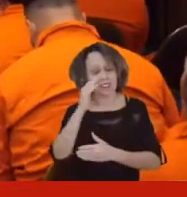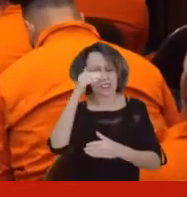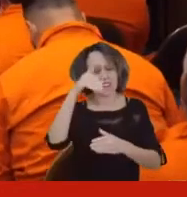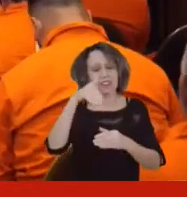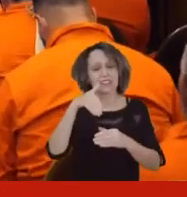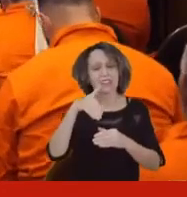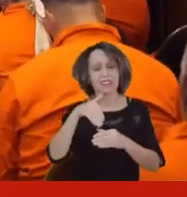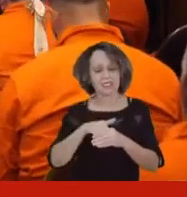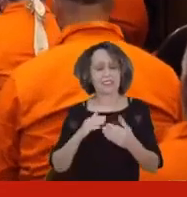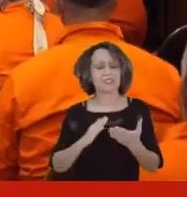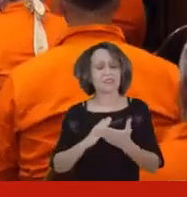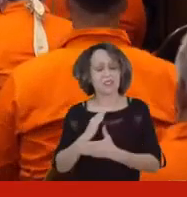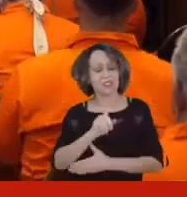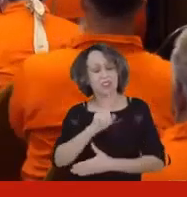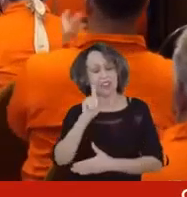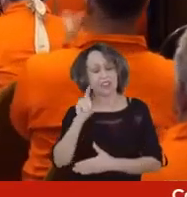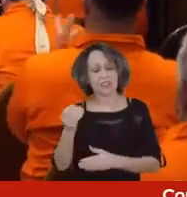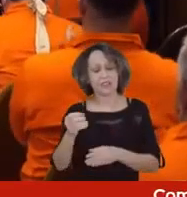Obrigada.